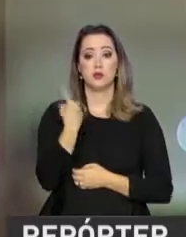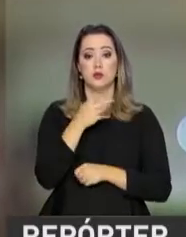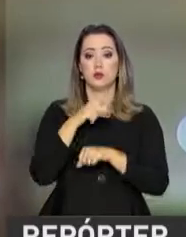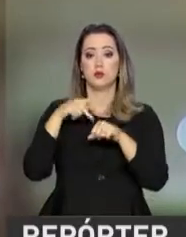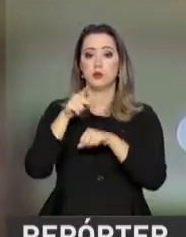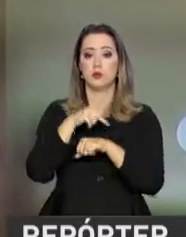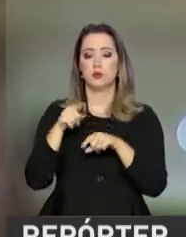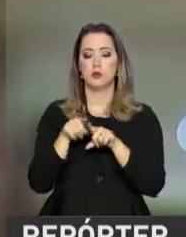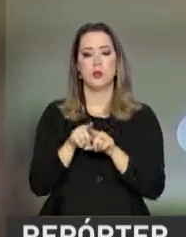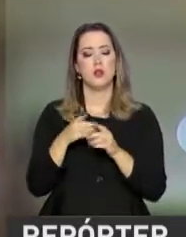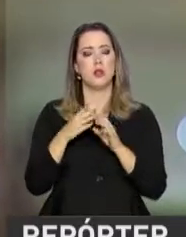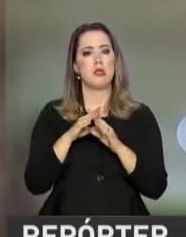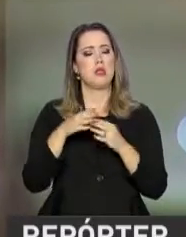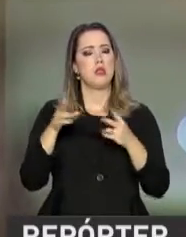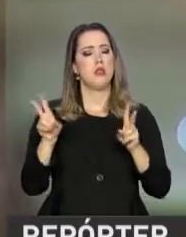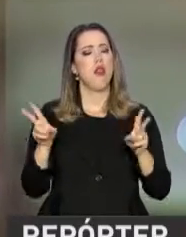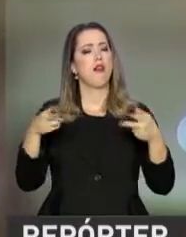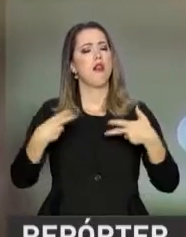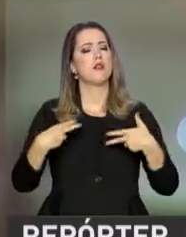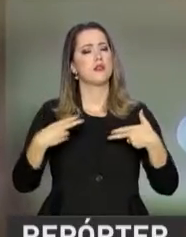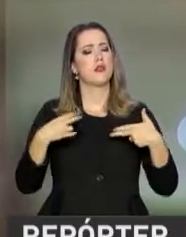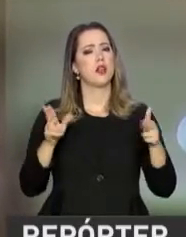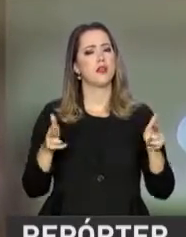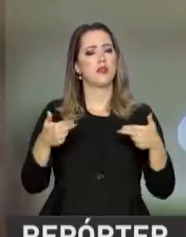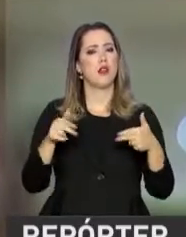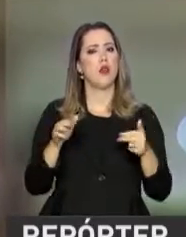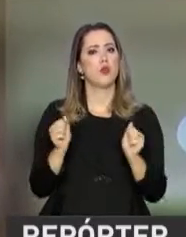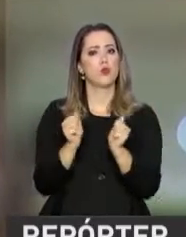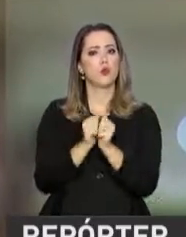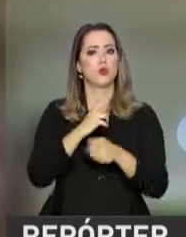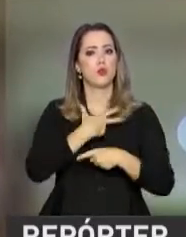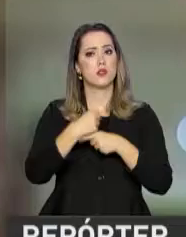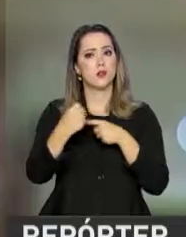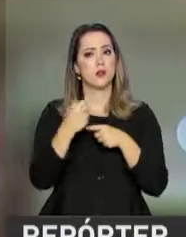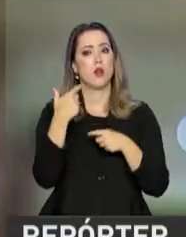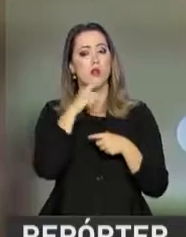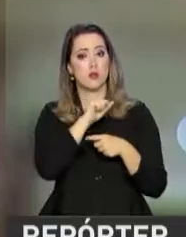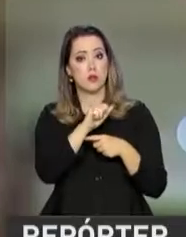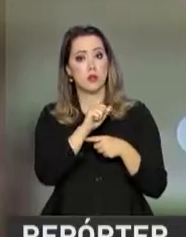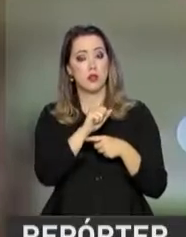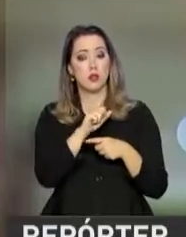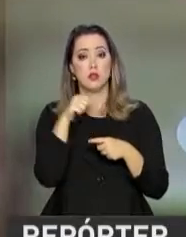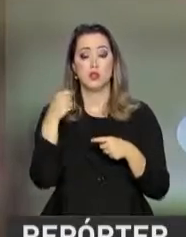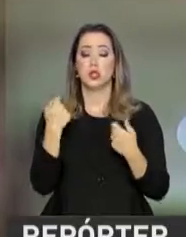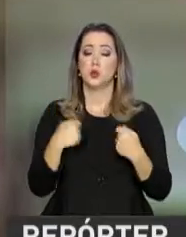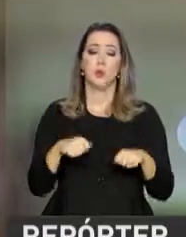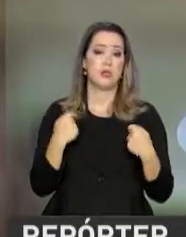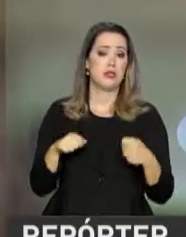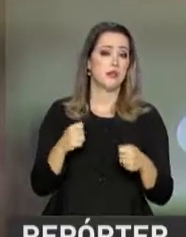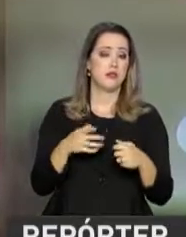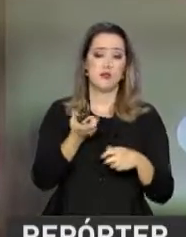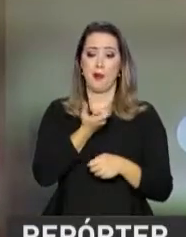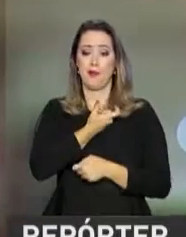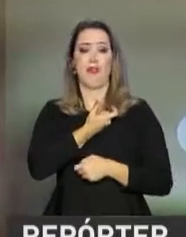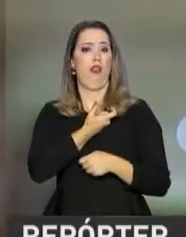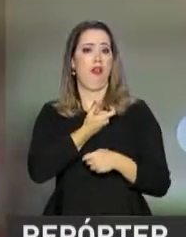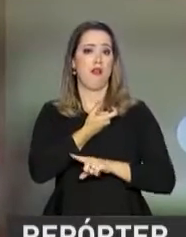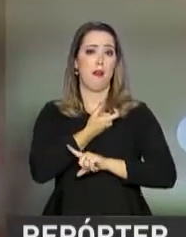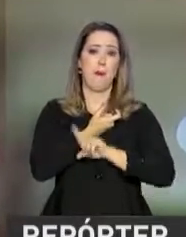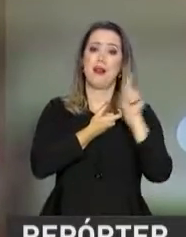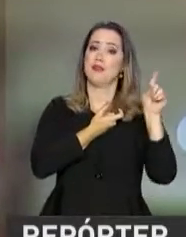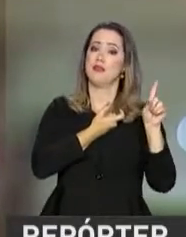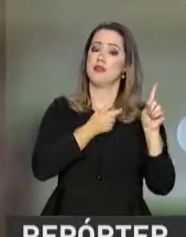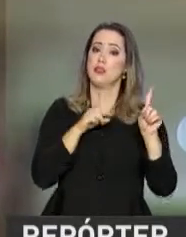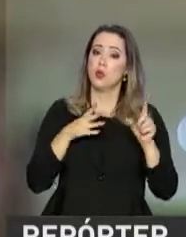ea classificação deles e as vitórias que eles conquistarem e não necessariamente a conquista de medalhas